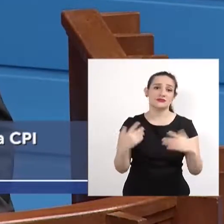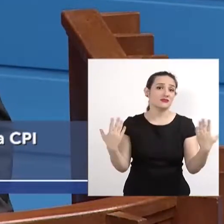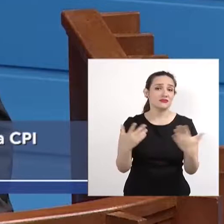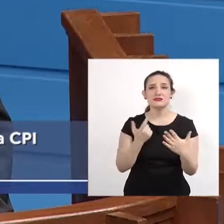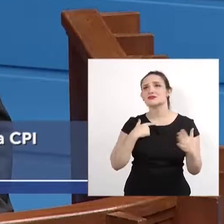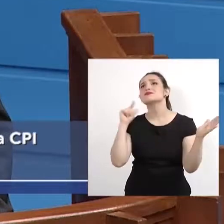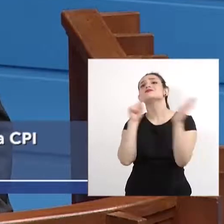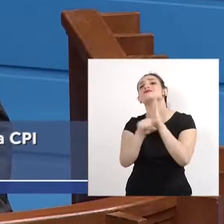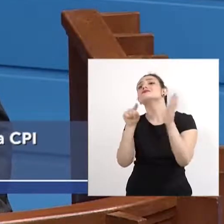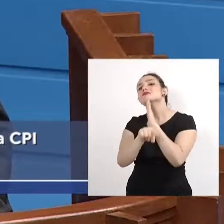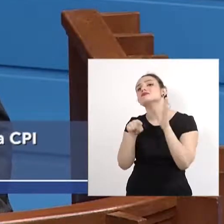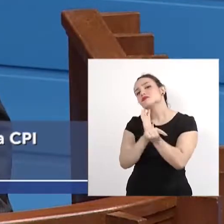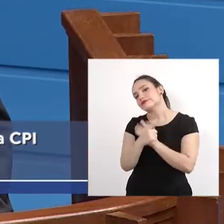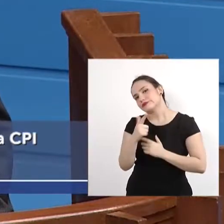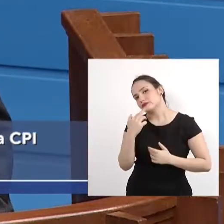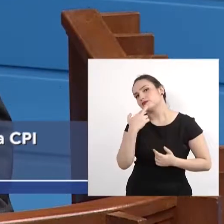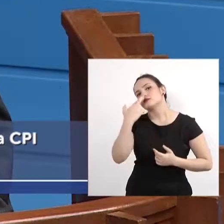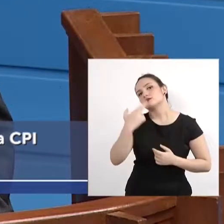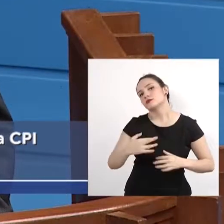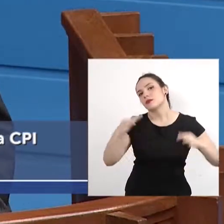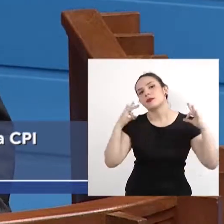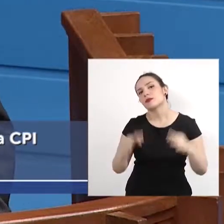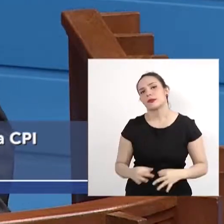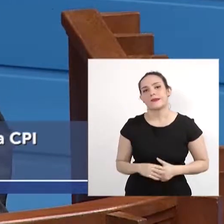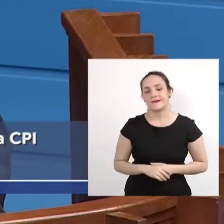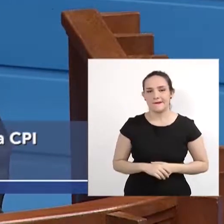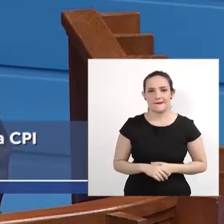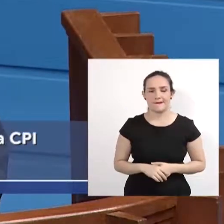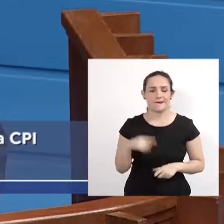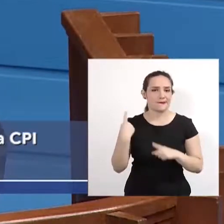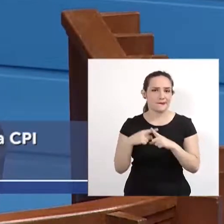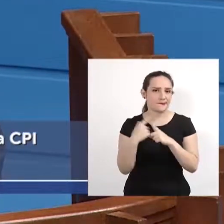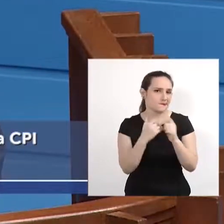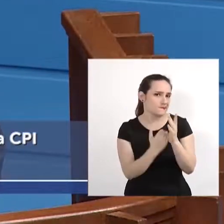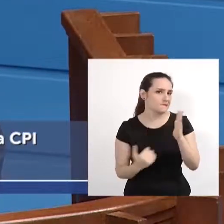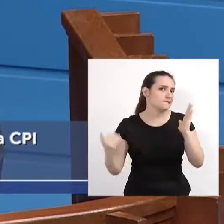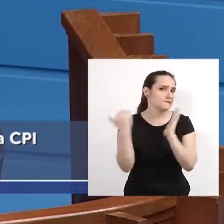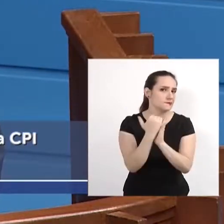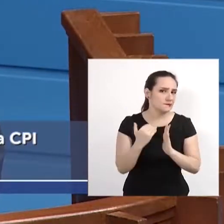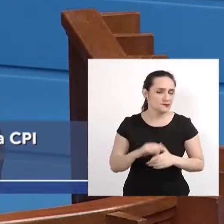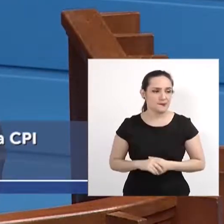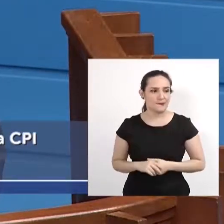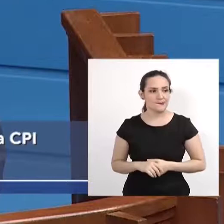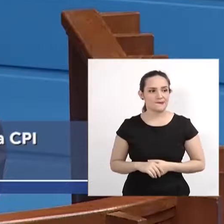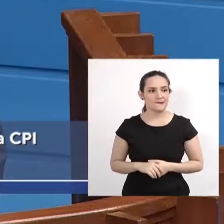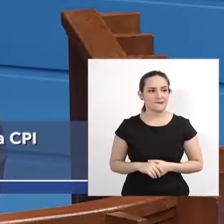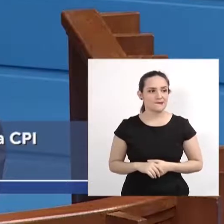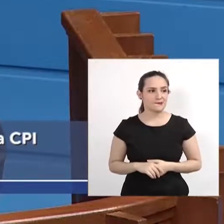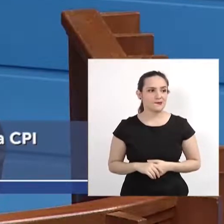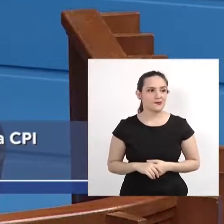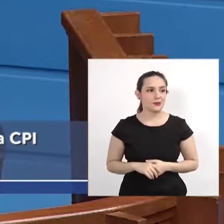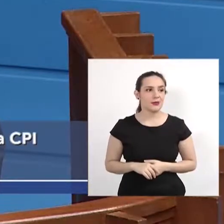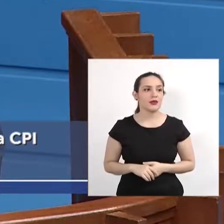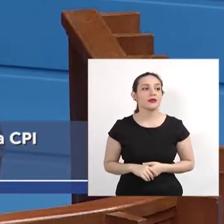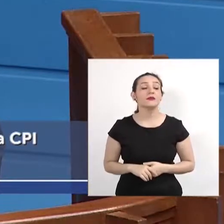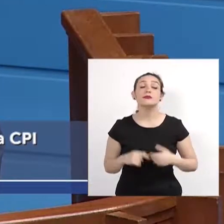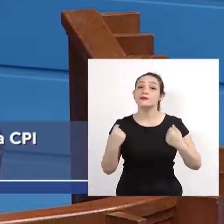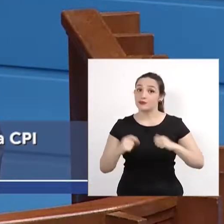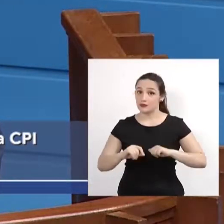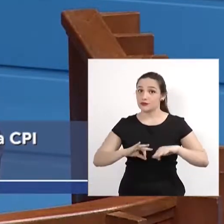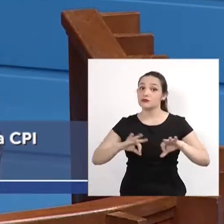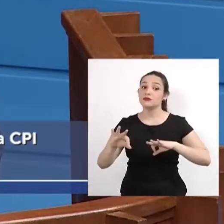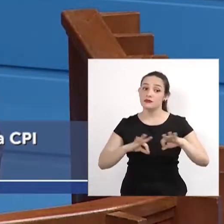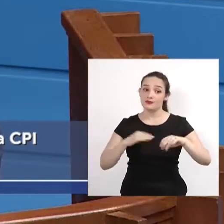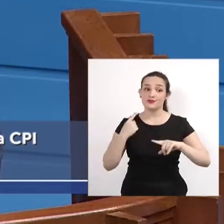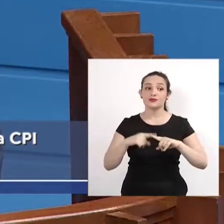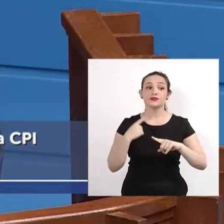respostas convincentes em relação aos aumentos. E temos que nos preparar, porque porque